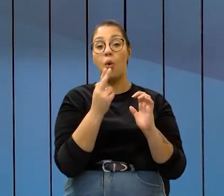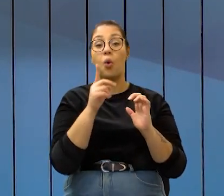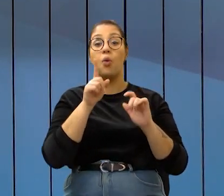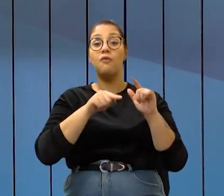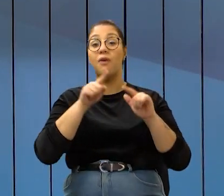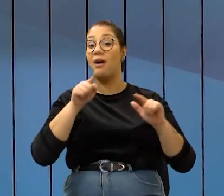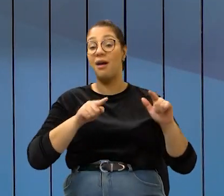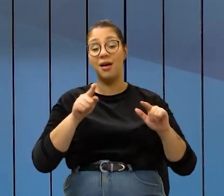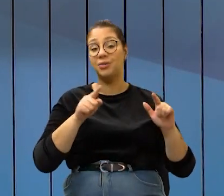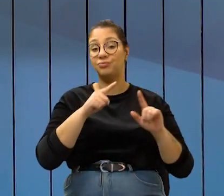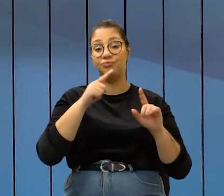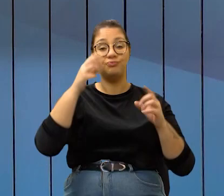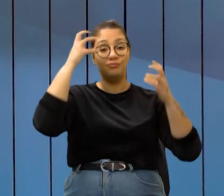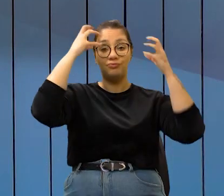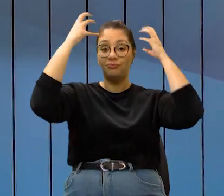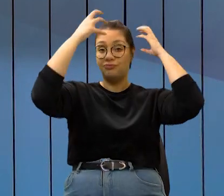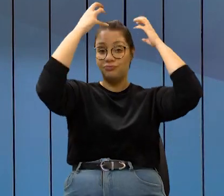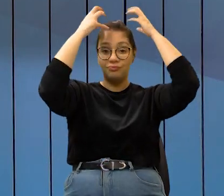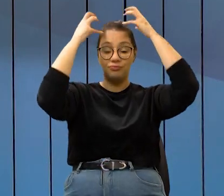pode ser variado?